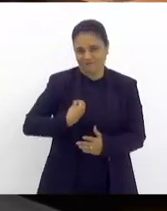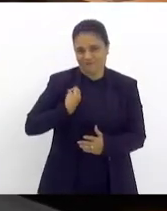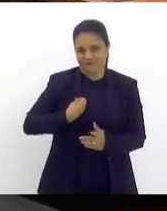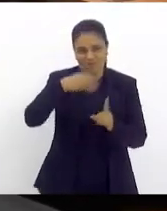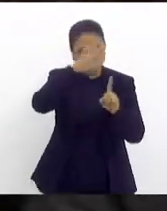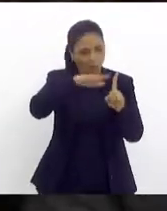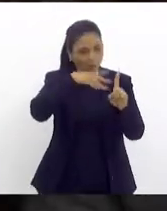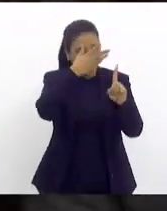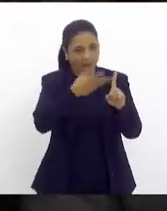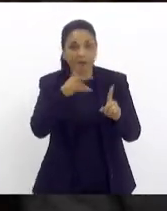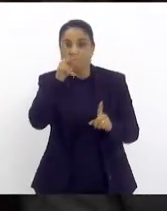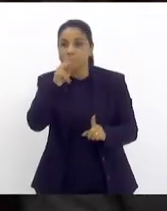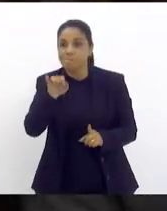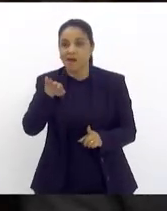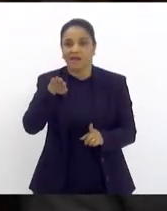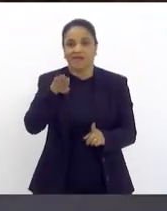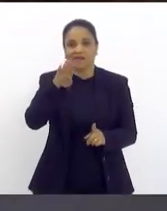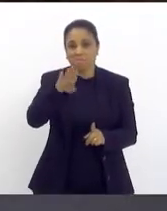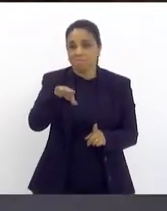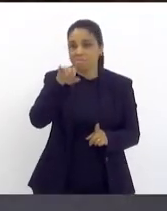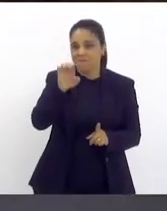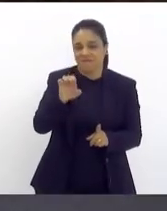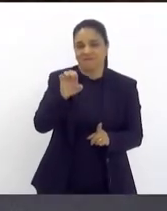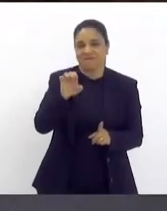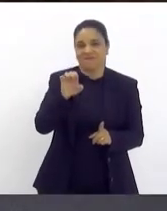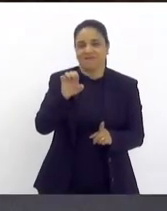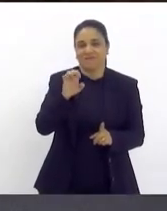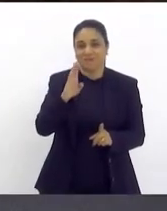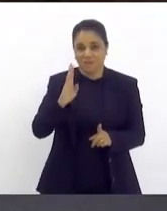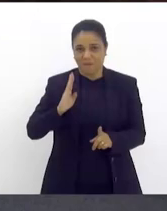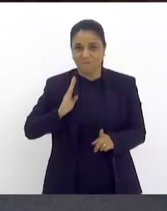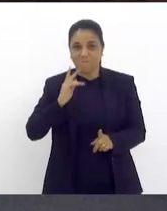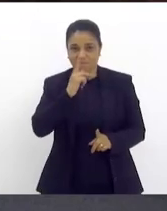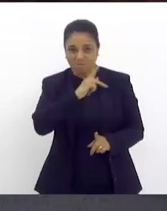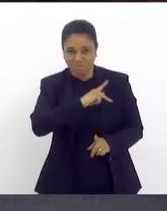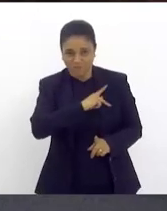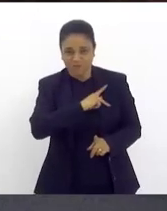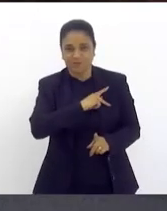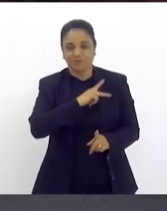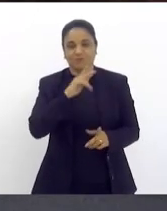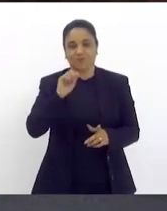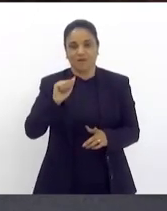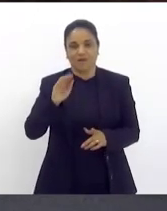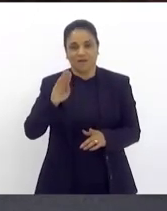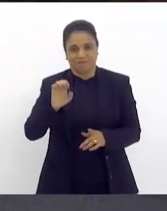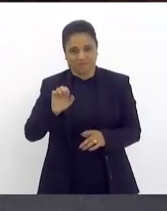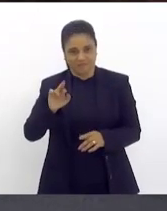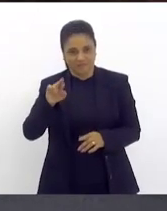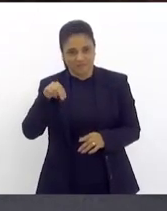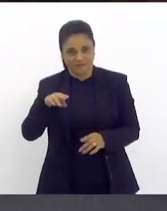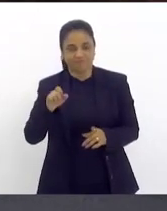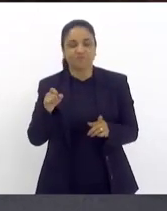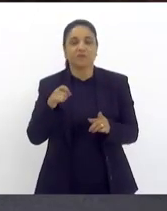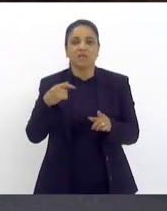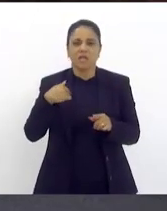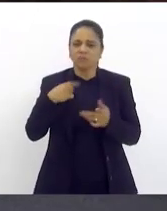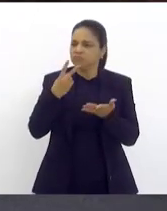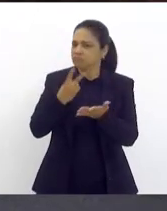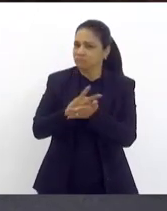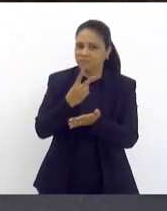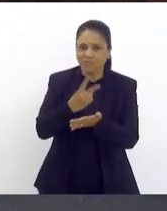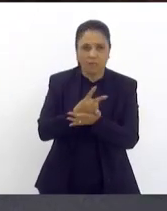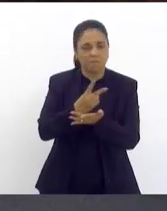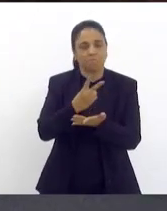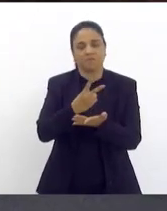Honrar pai e mãe, não é isso, Bispo Abe? E isso eu faço sempre, e o Rubão também. E eu estou